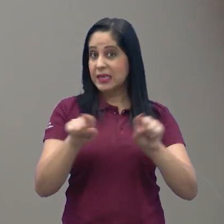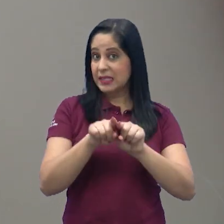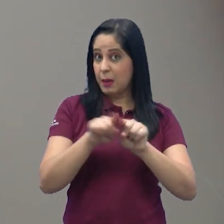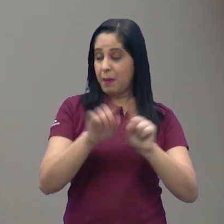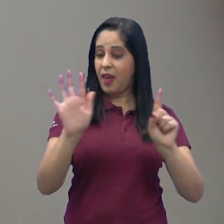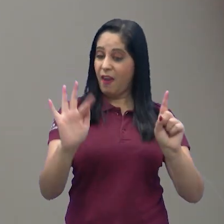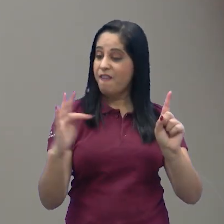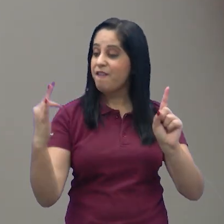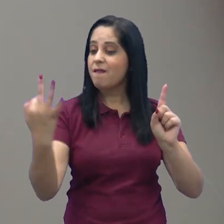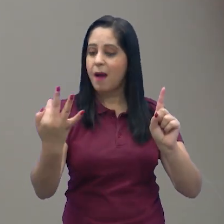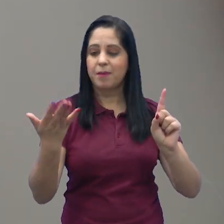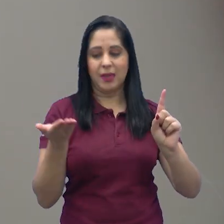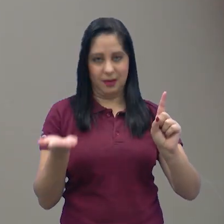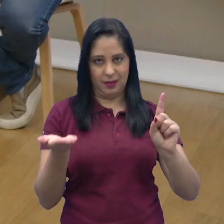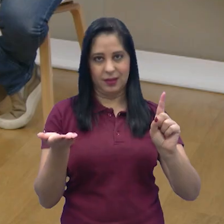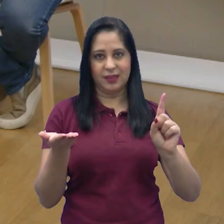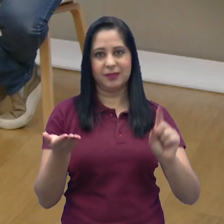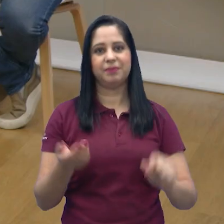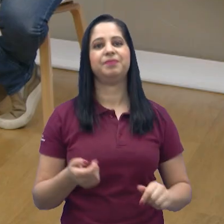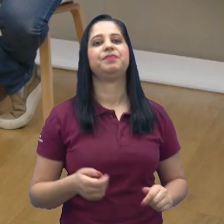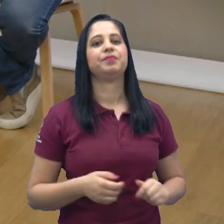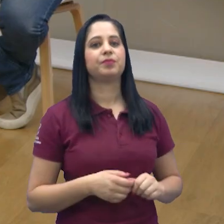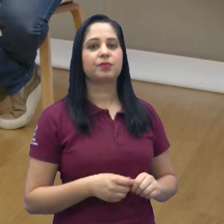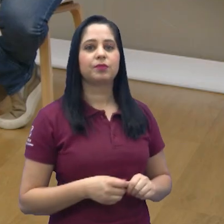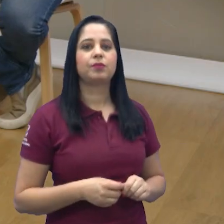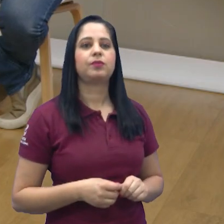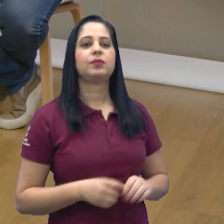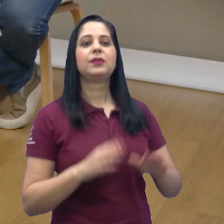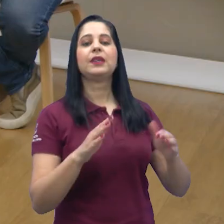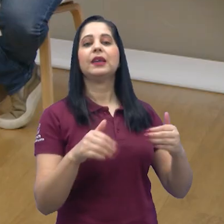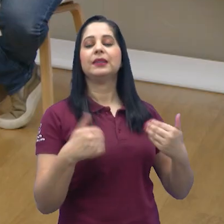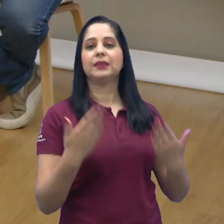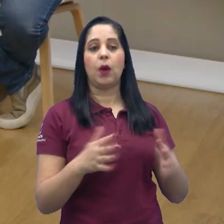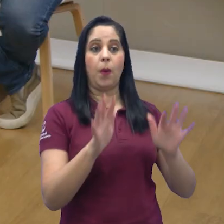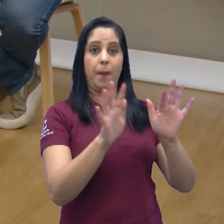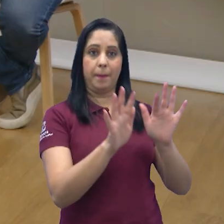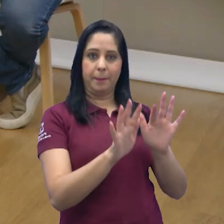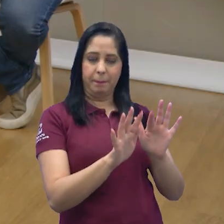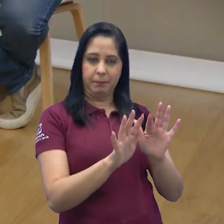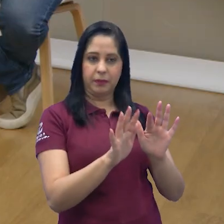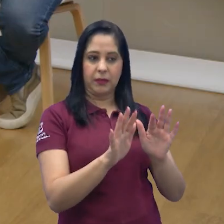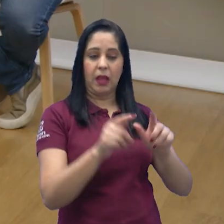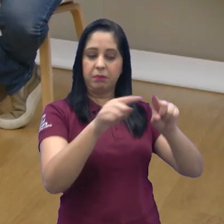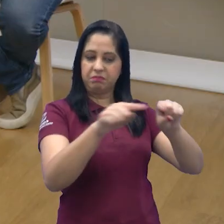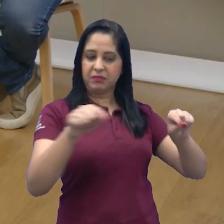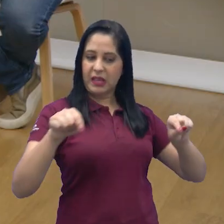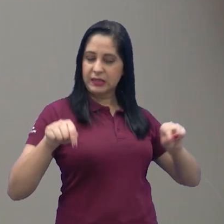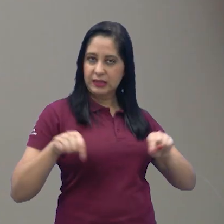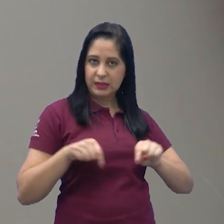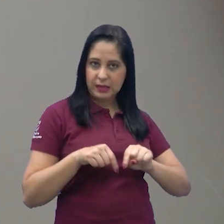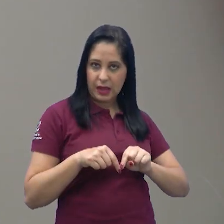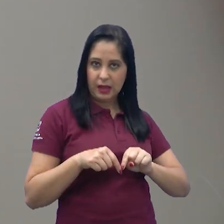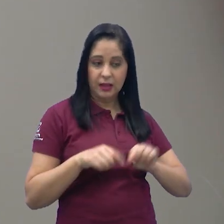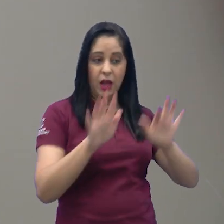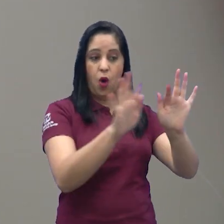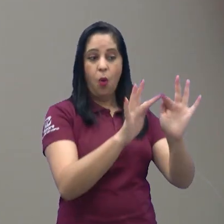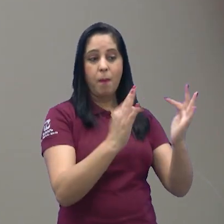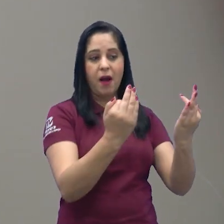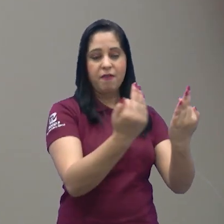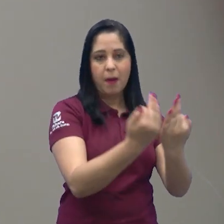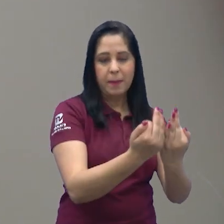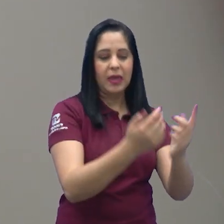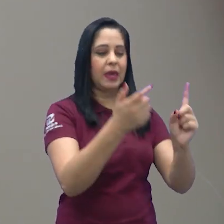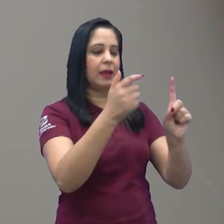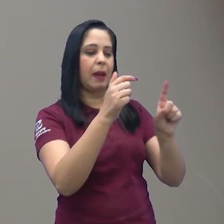a família, não é, André? Quando você recebe no seu consultório uma família, um paciente